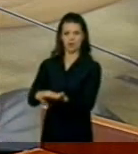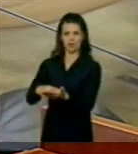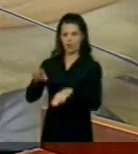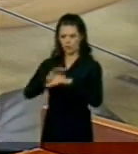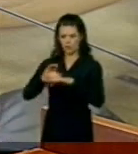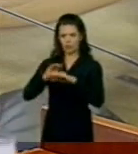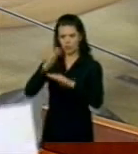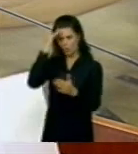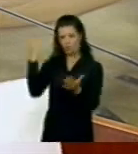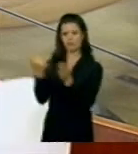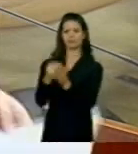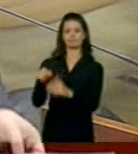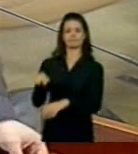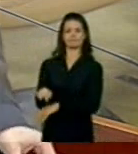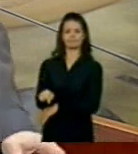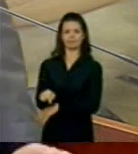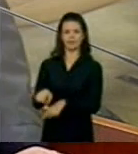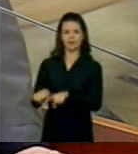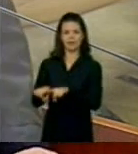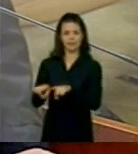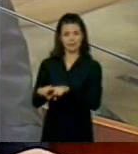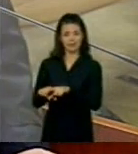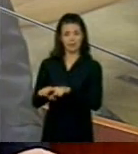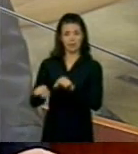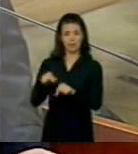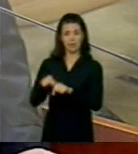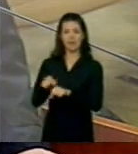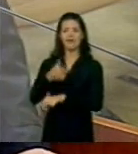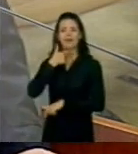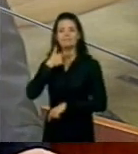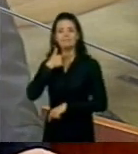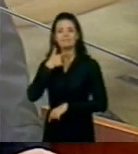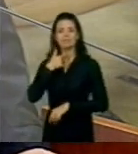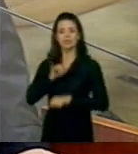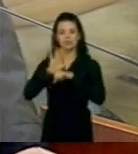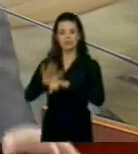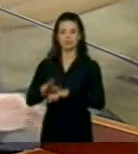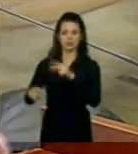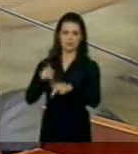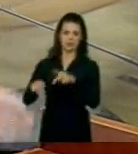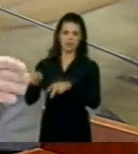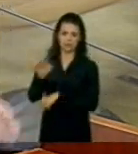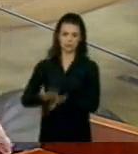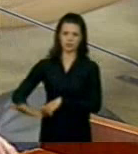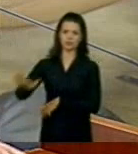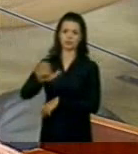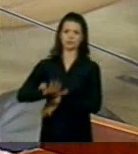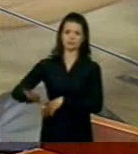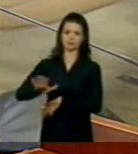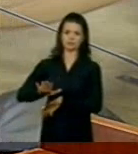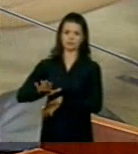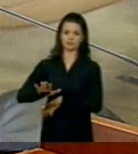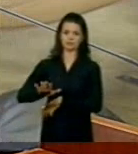e especialmente a busca irrestrita pelo bem geral do povo brasileiro, quando desses de quem isso se